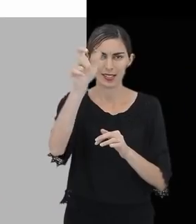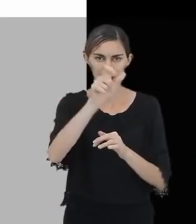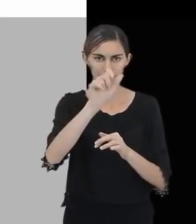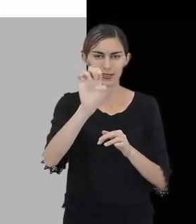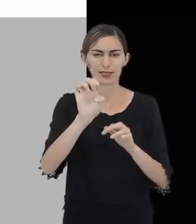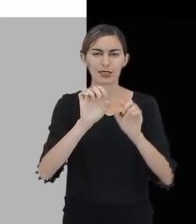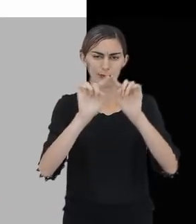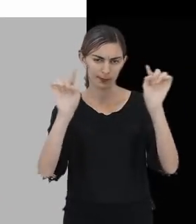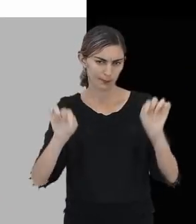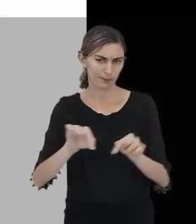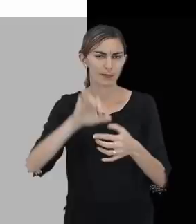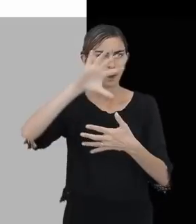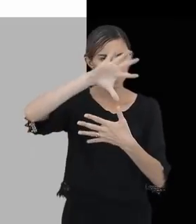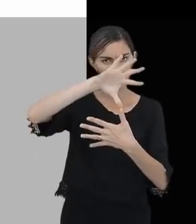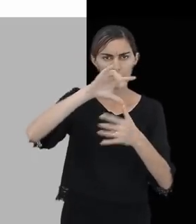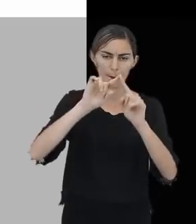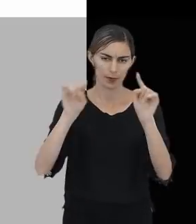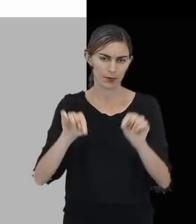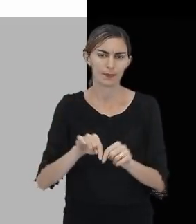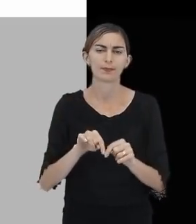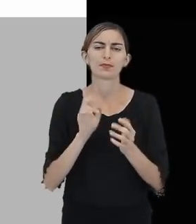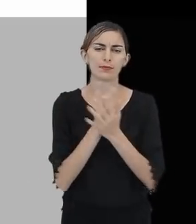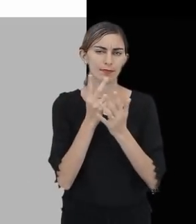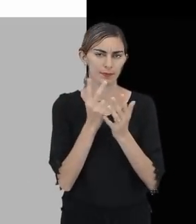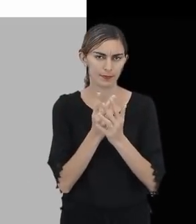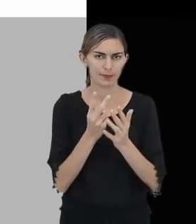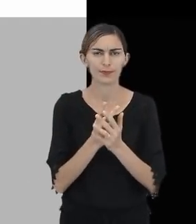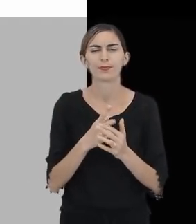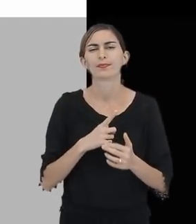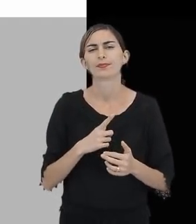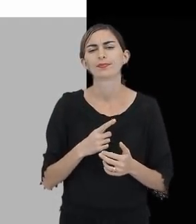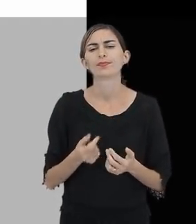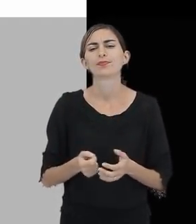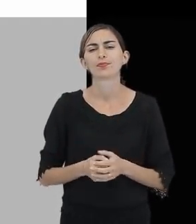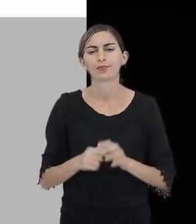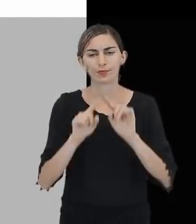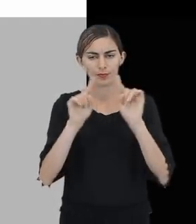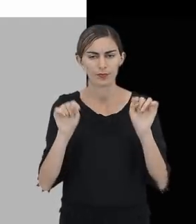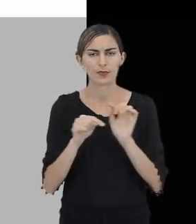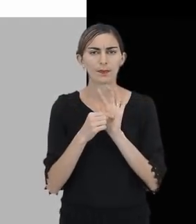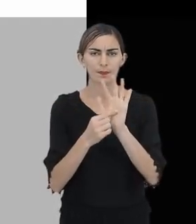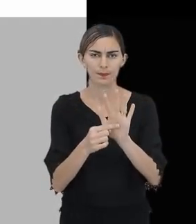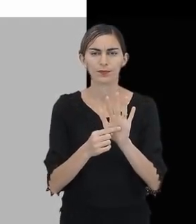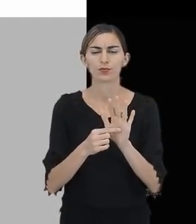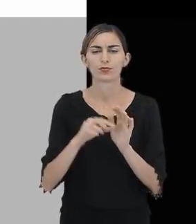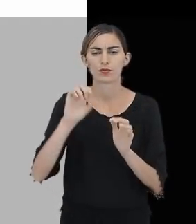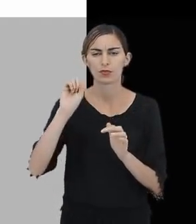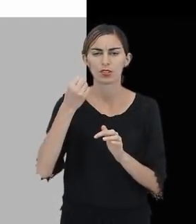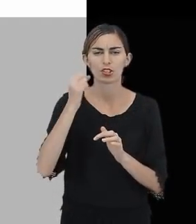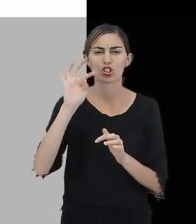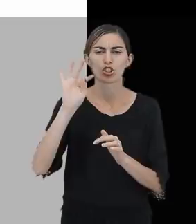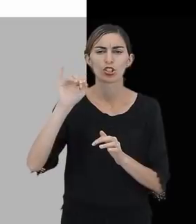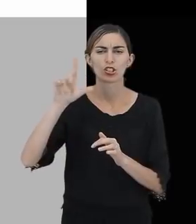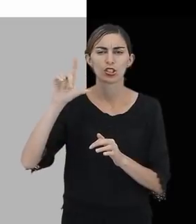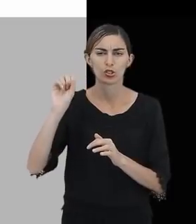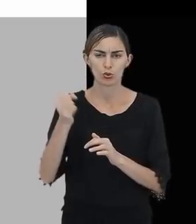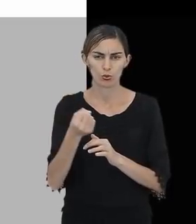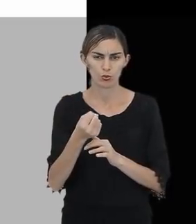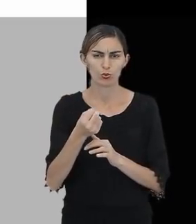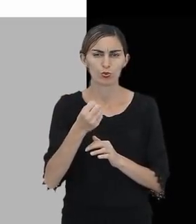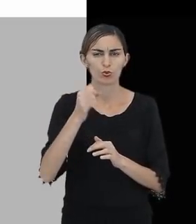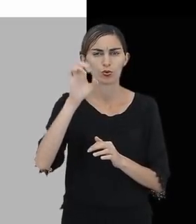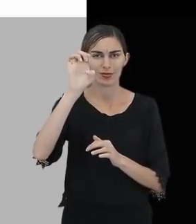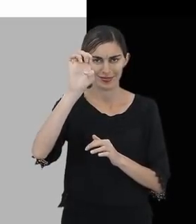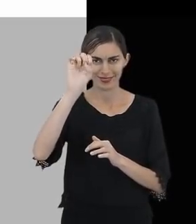tag macro aqui, essa tag resources, e a gente tem essa tag aqui estilo, certo? Então você vai ter que definir